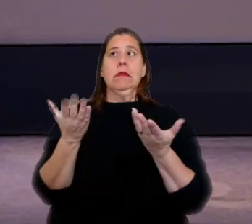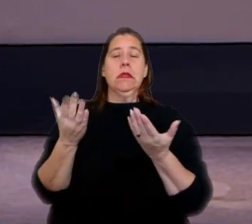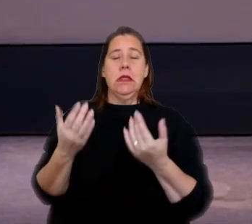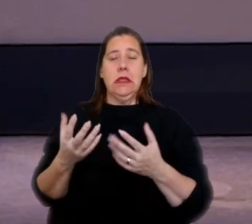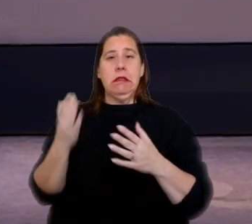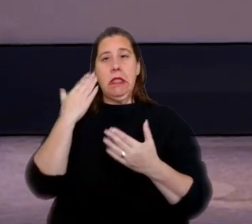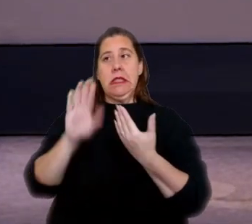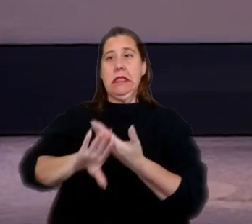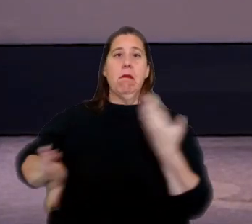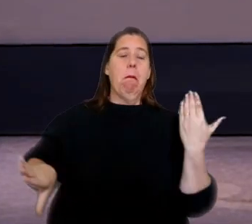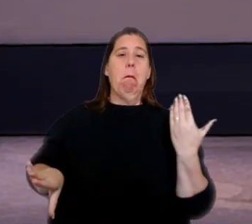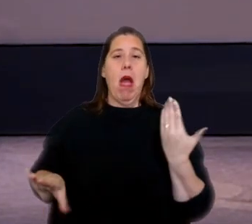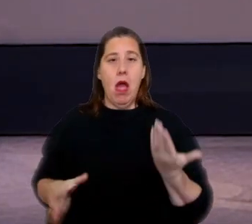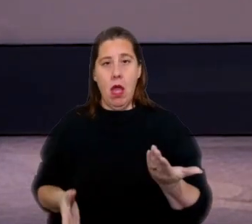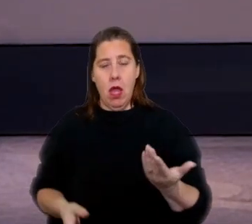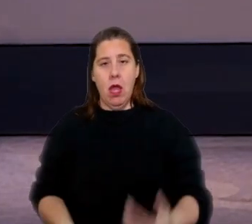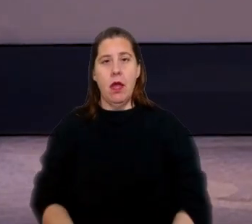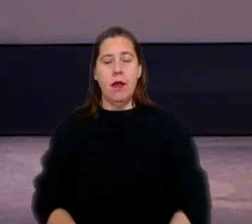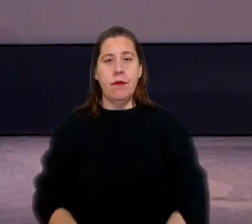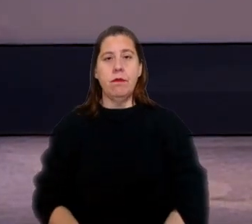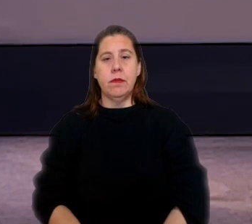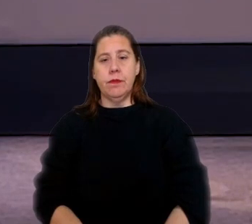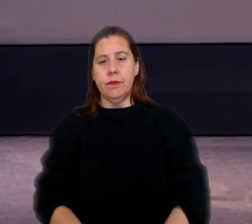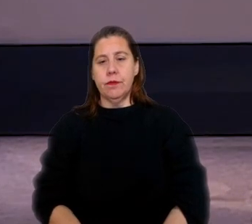né? Com essa separação, principalmente.